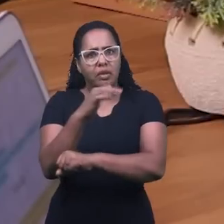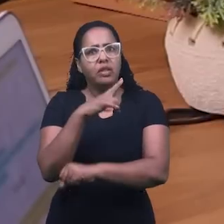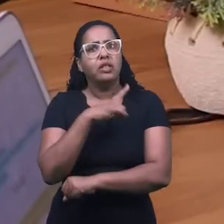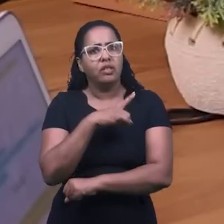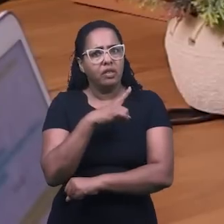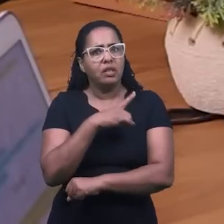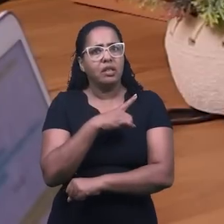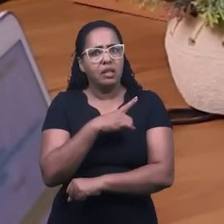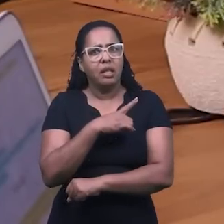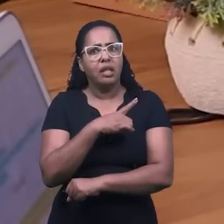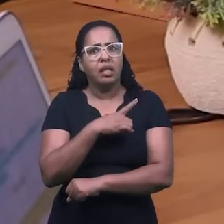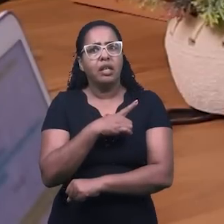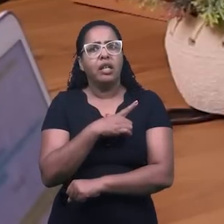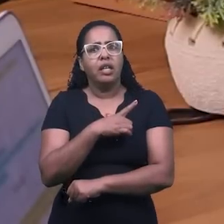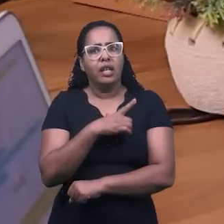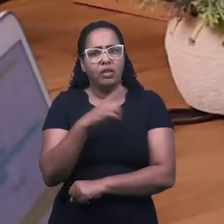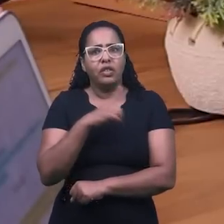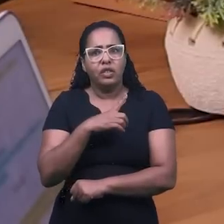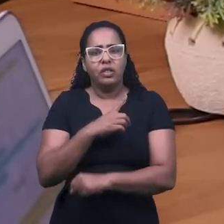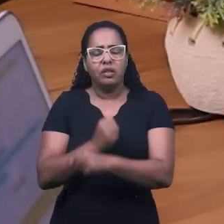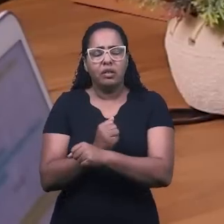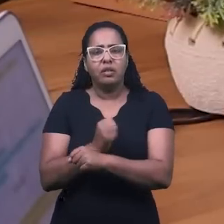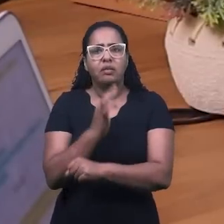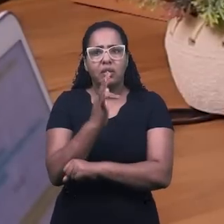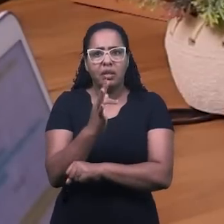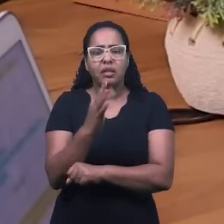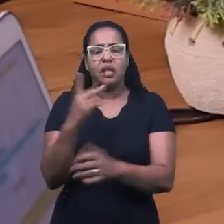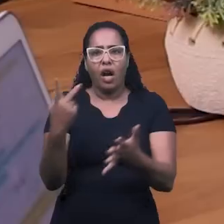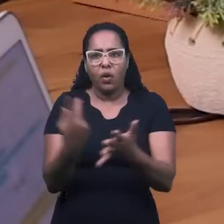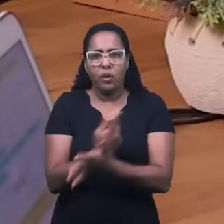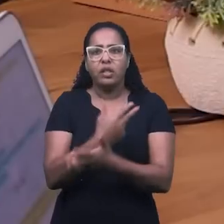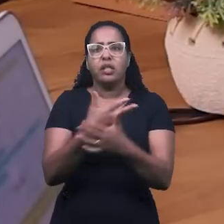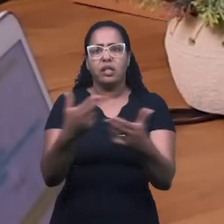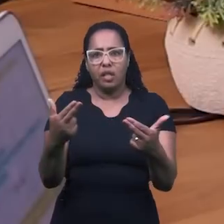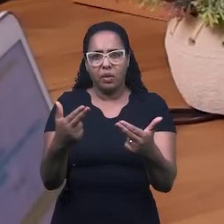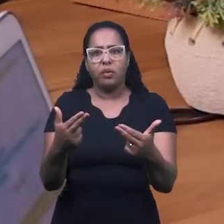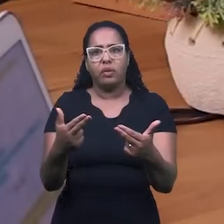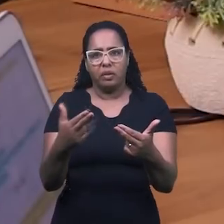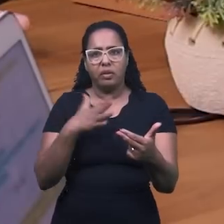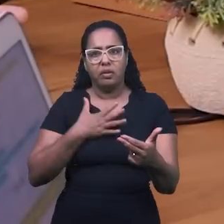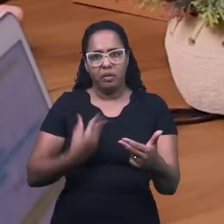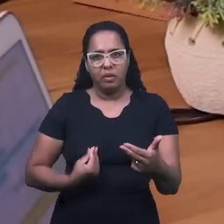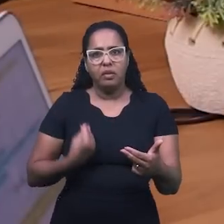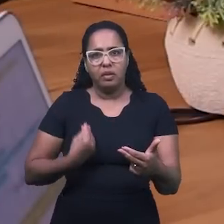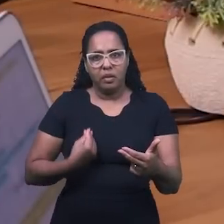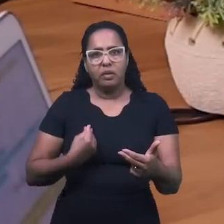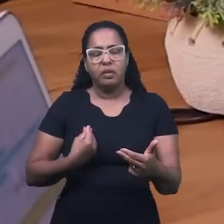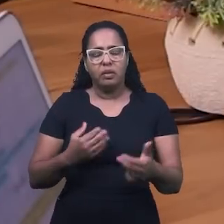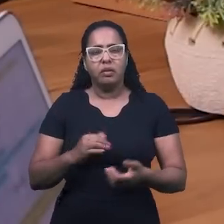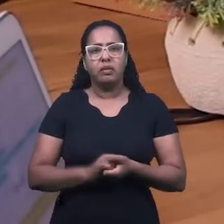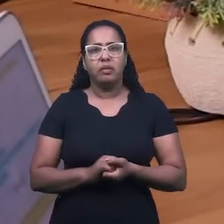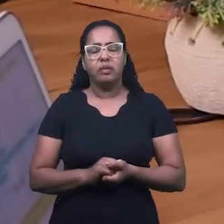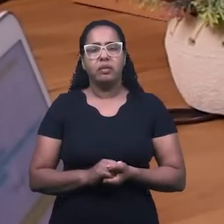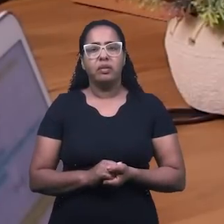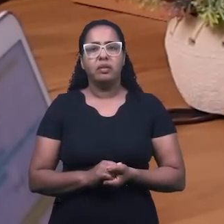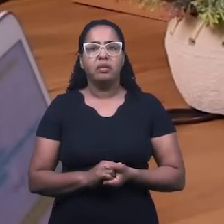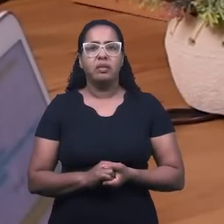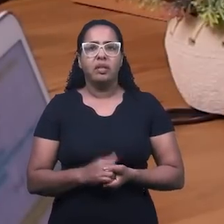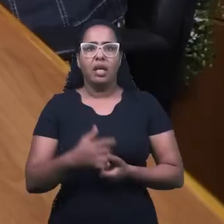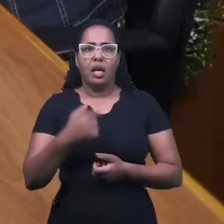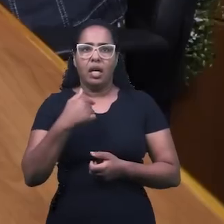alguma coisa, né, que iria acontecer. Eu não sabia, mas precisava acontecer assim na minha vida,